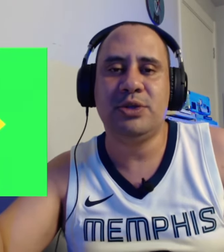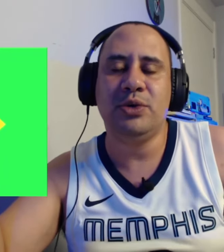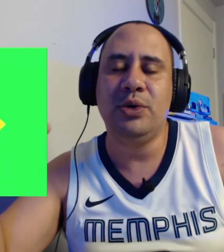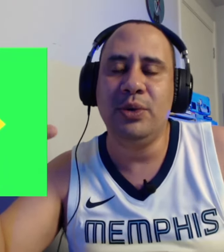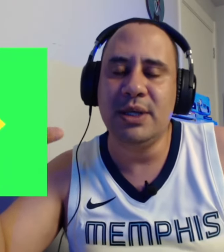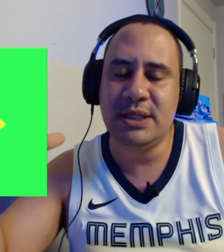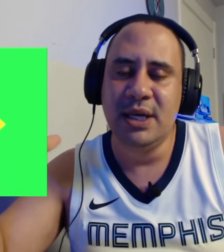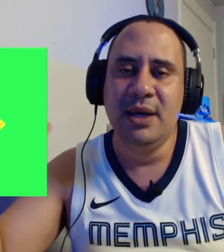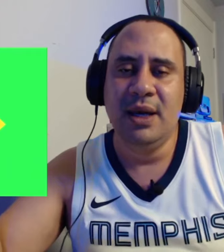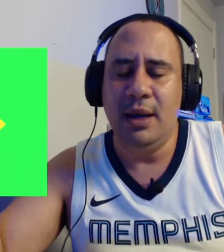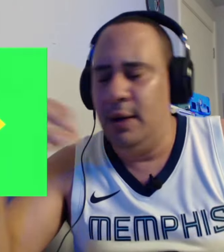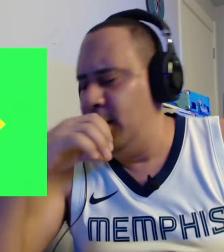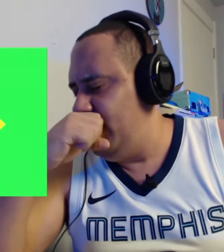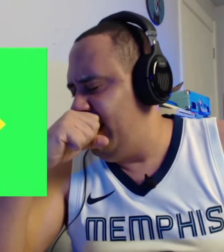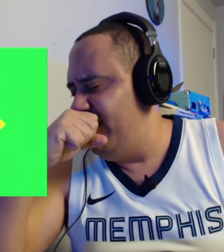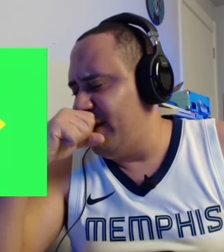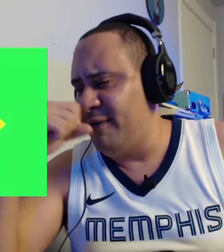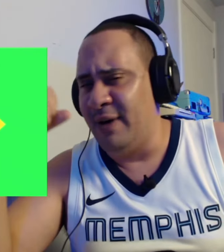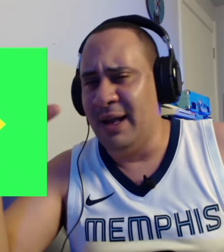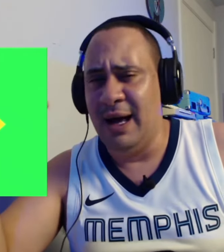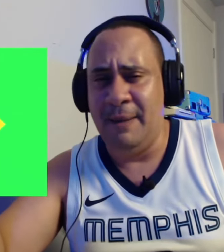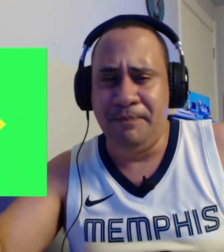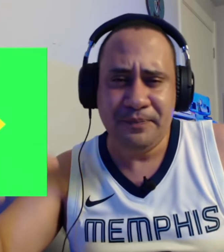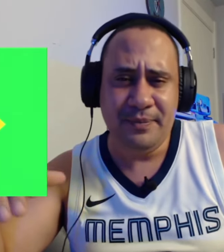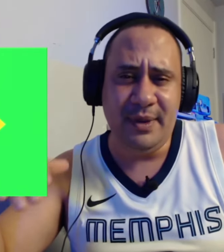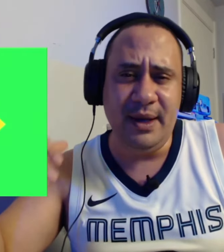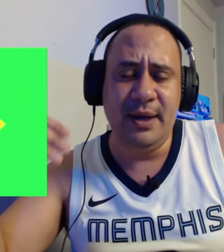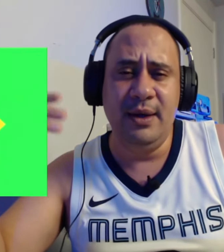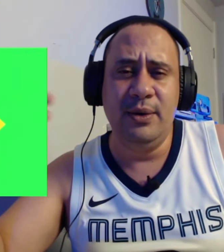as pessoas. Ele vai falar